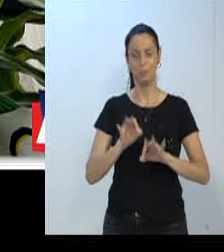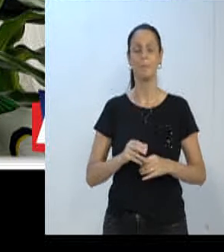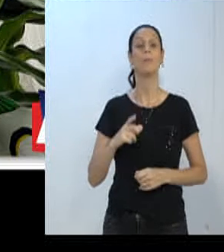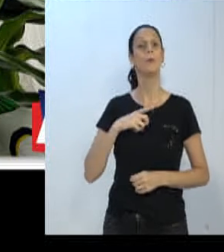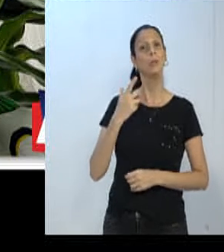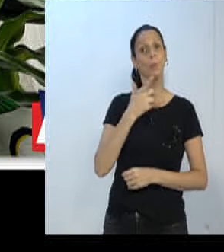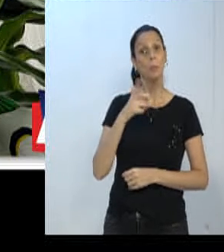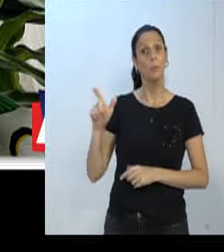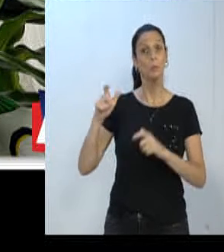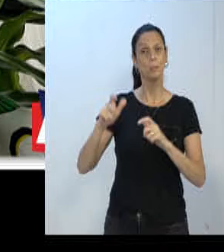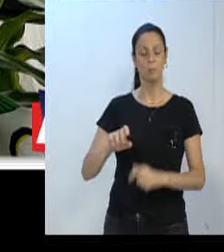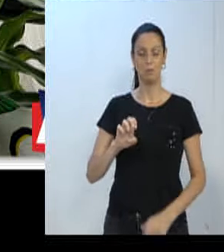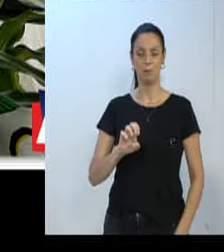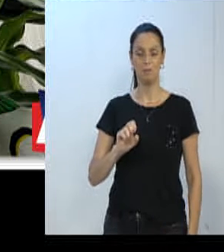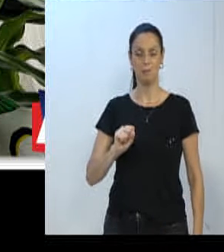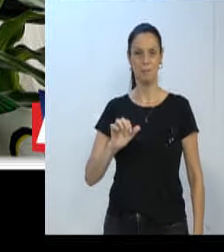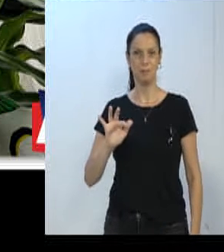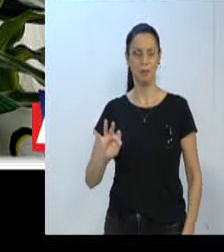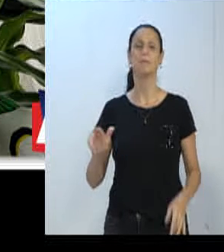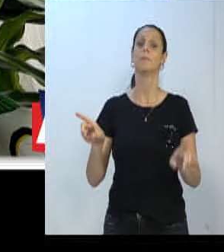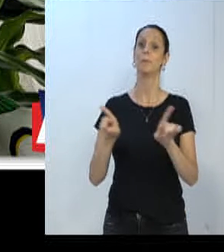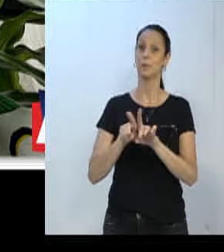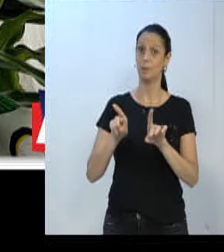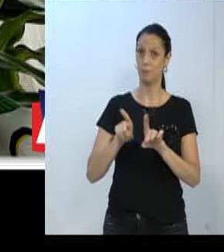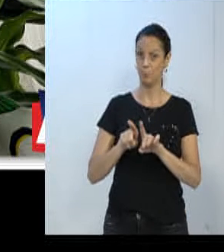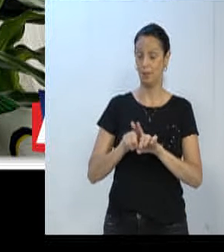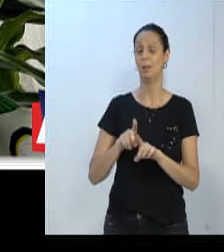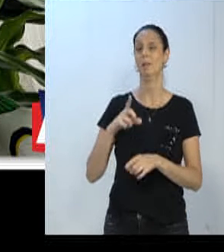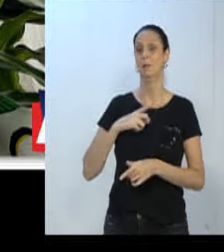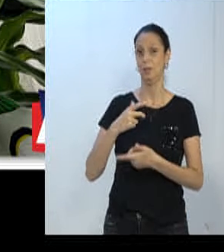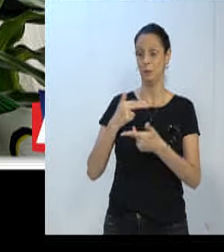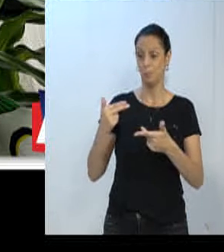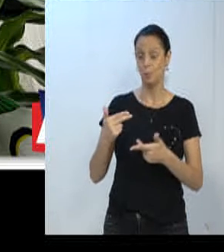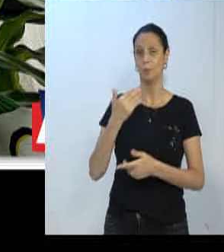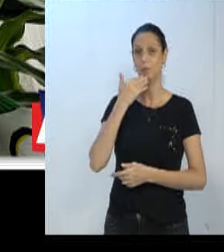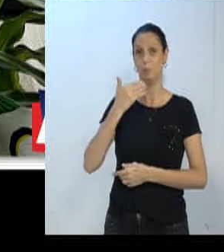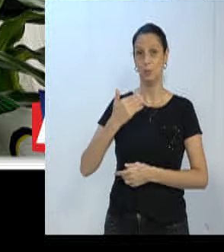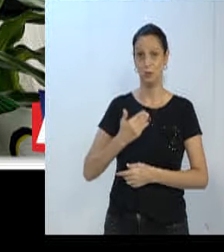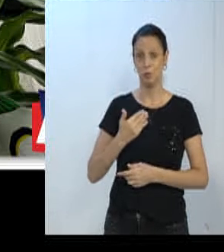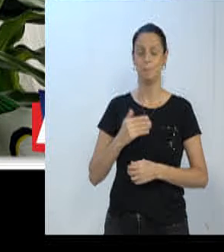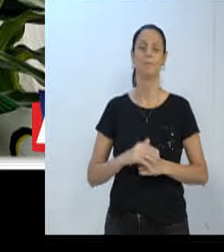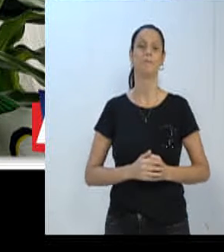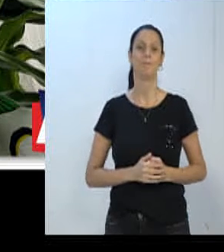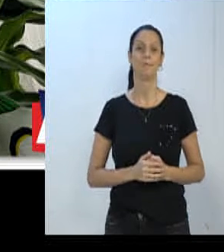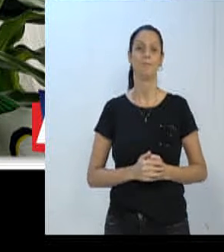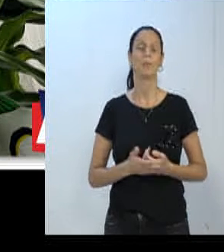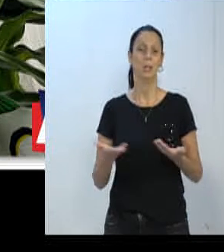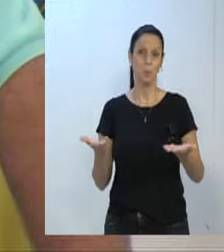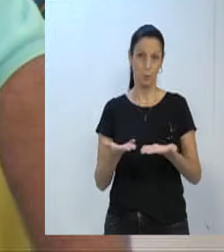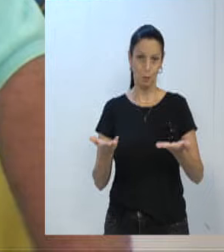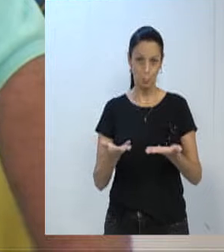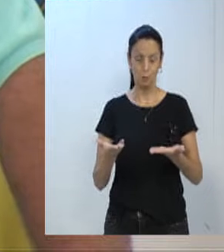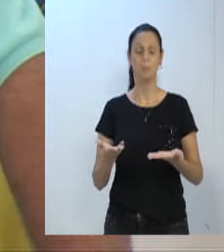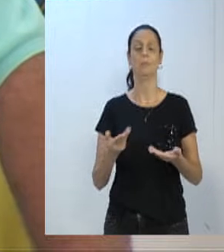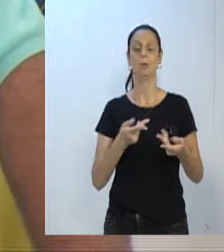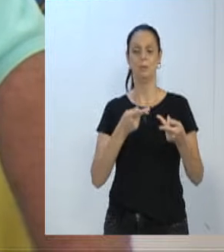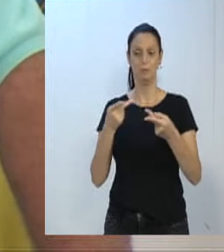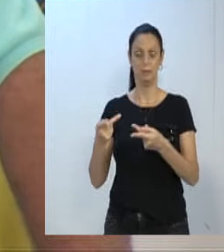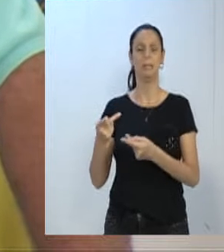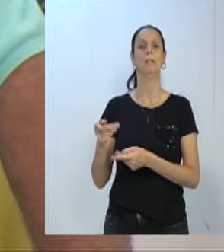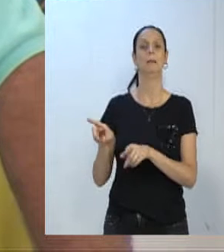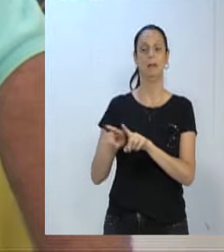Pereira citou Eu também recebi essa demanda hoje quando estive lá do meu amigo Carneiro da região